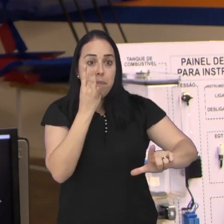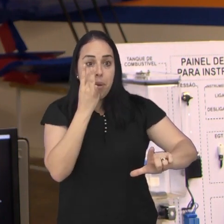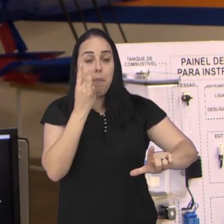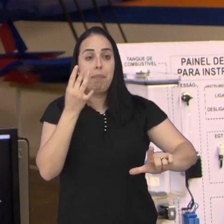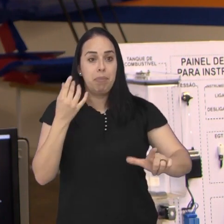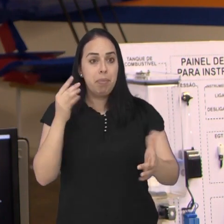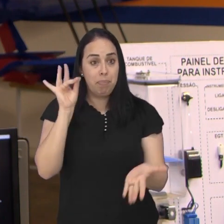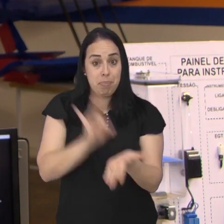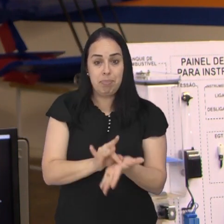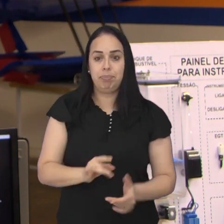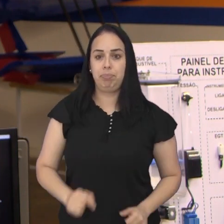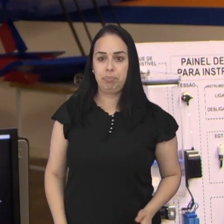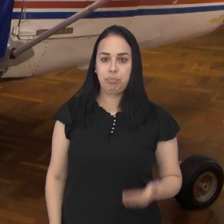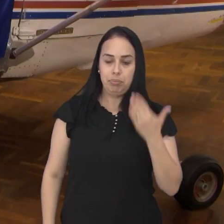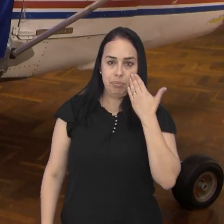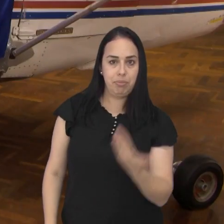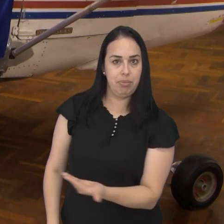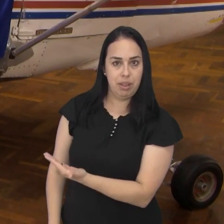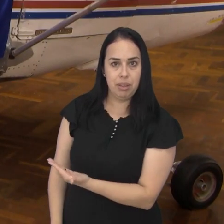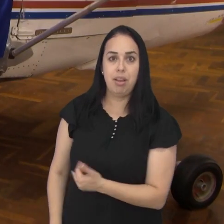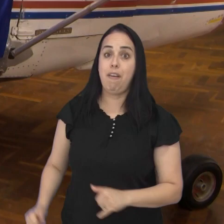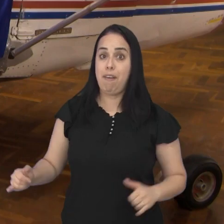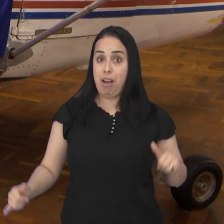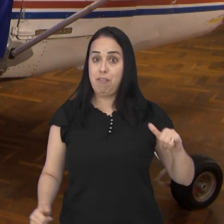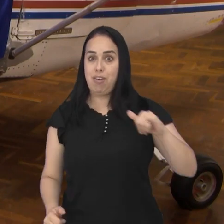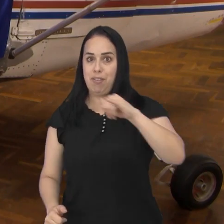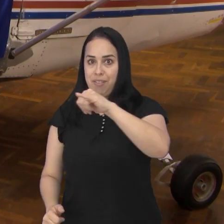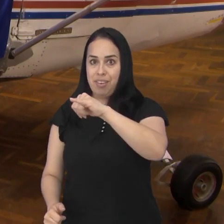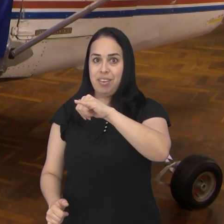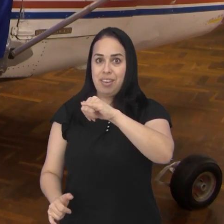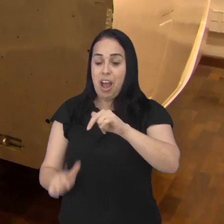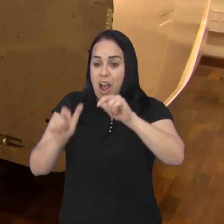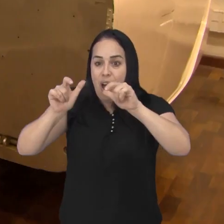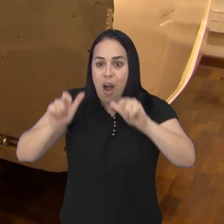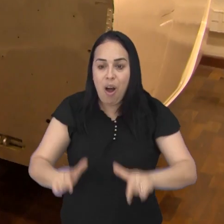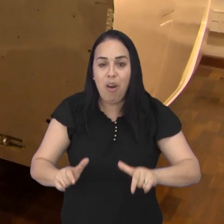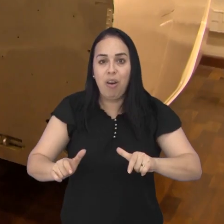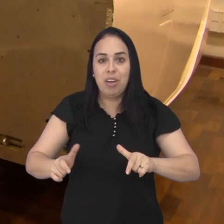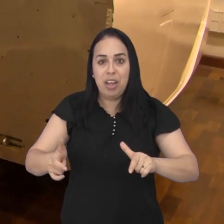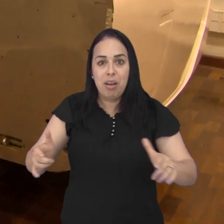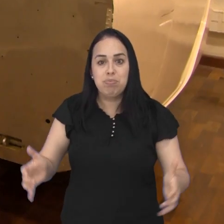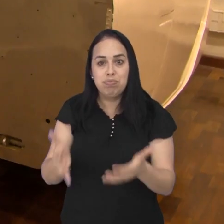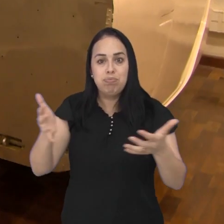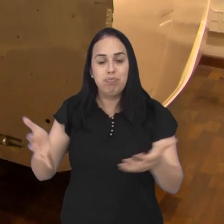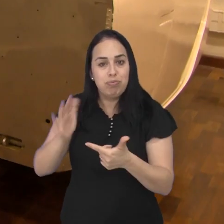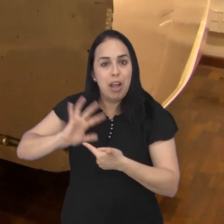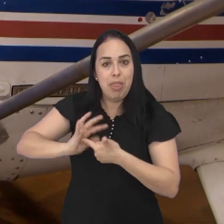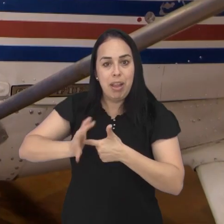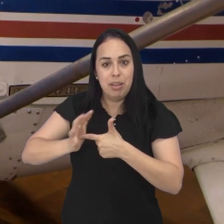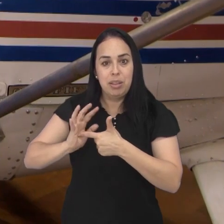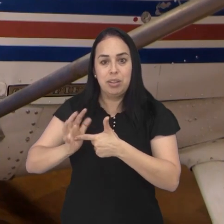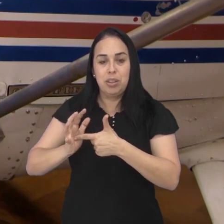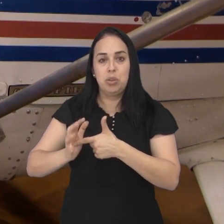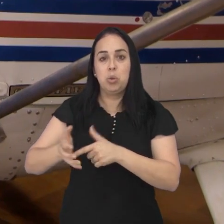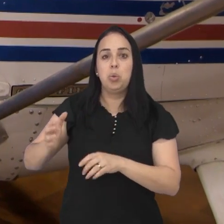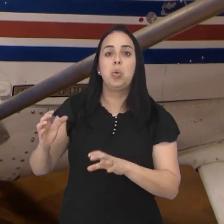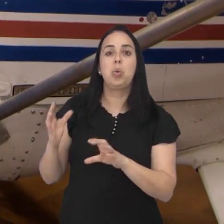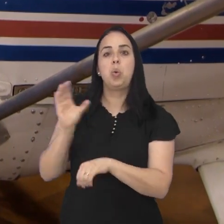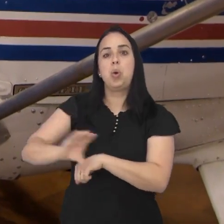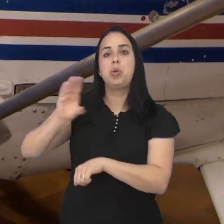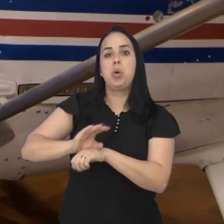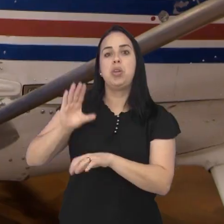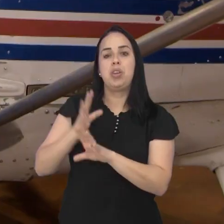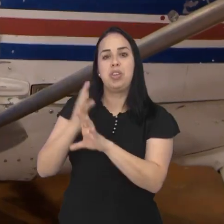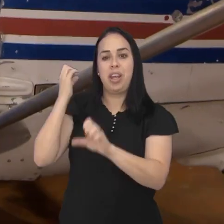reais da aviação aí, Esse avião faz parte do novo laboratório de propulsão da ETEP, integrado ao curso